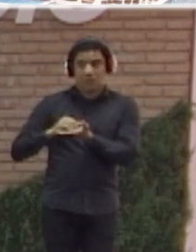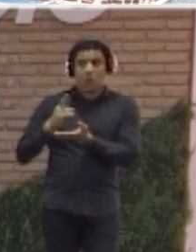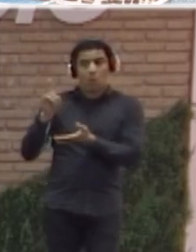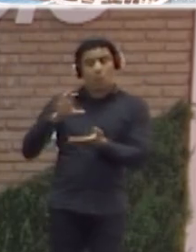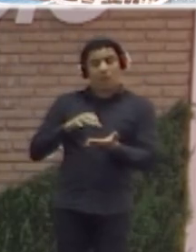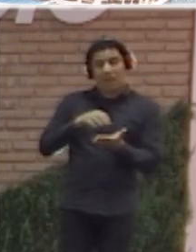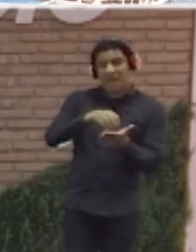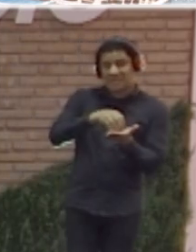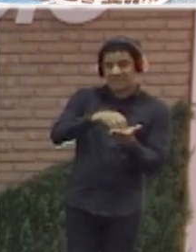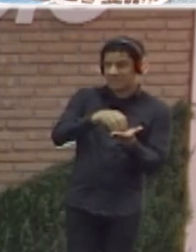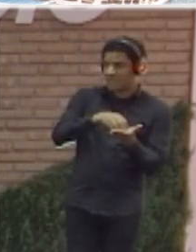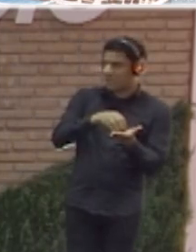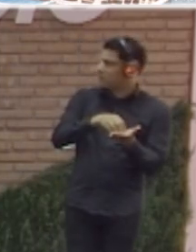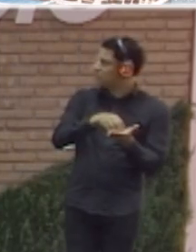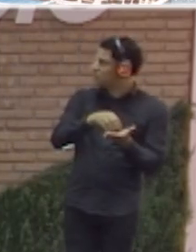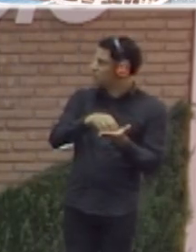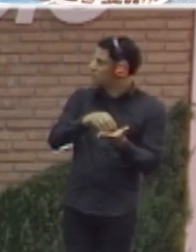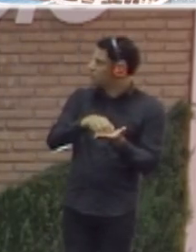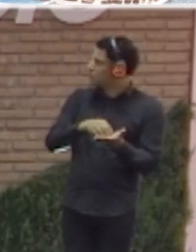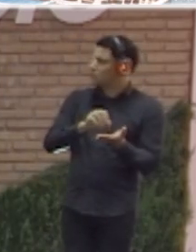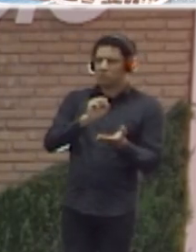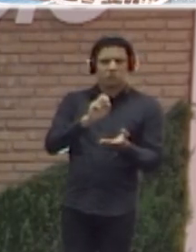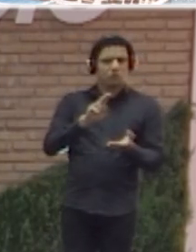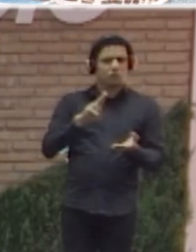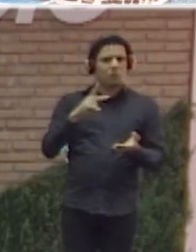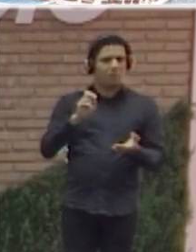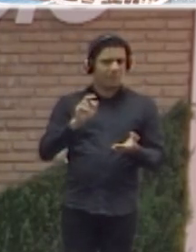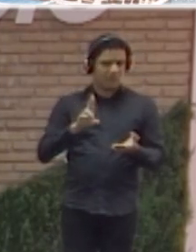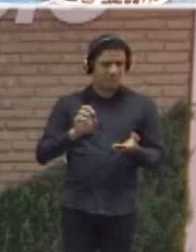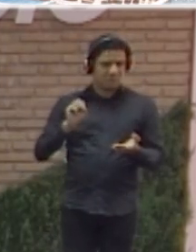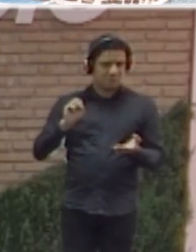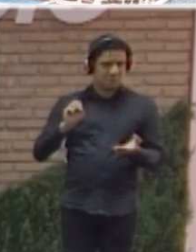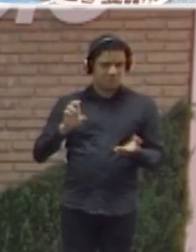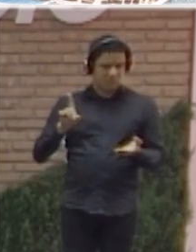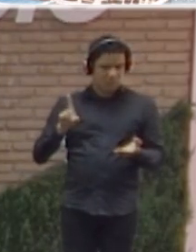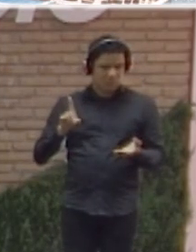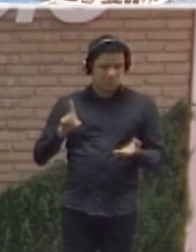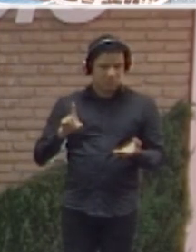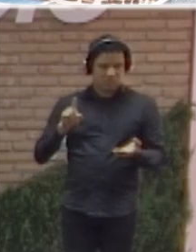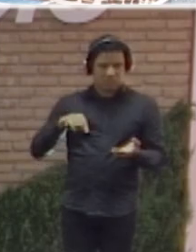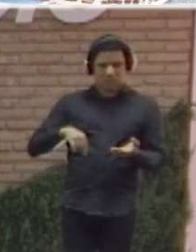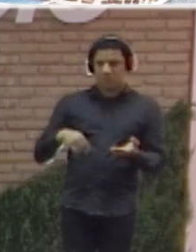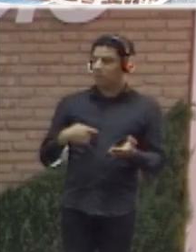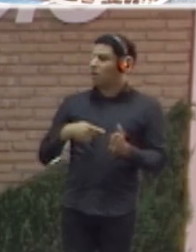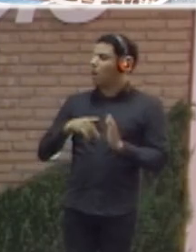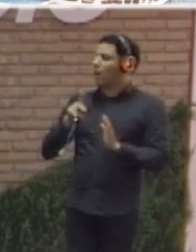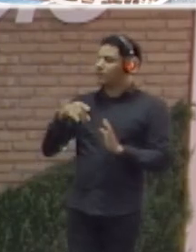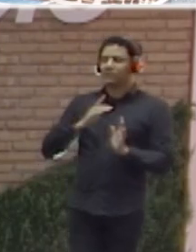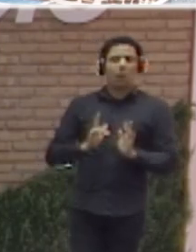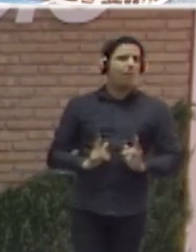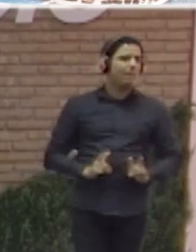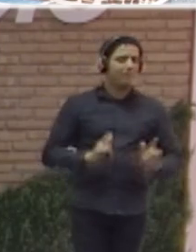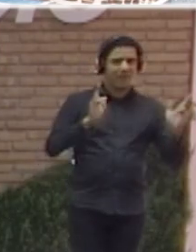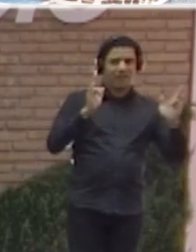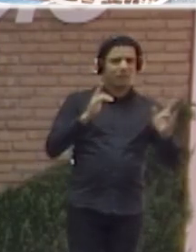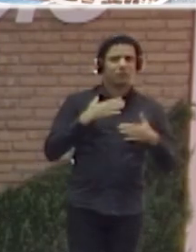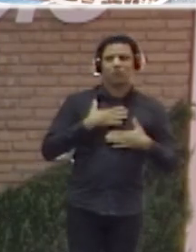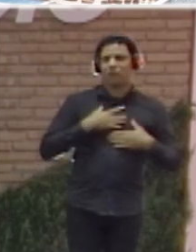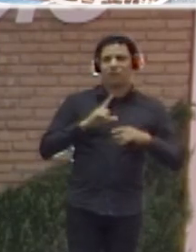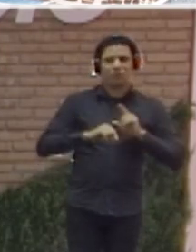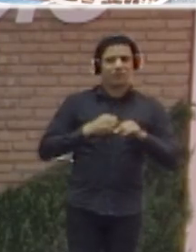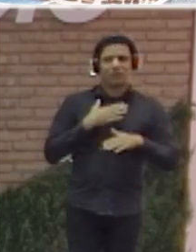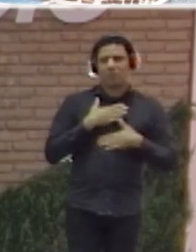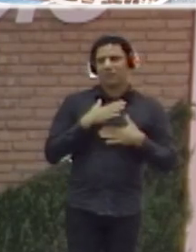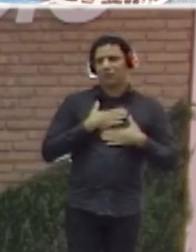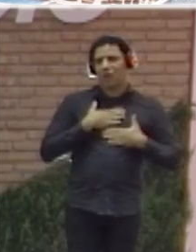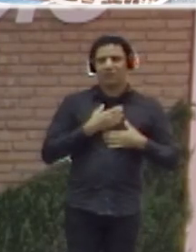da Supercell, uma empresa de jogos. Esse é o meu prédio favorito no mundo inteiro e gostaria de convidá-los